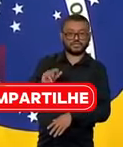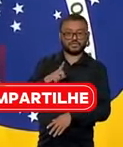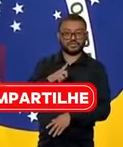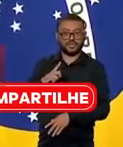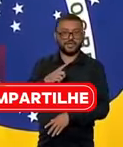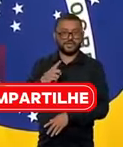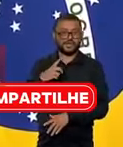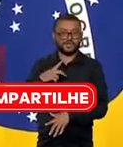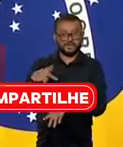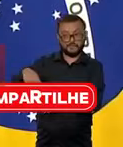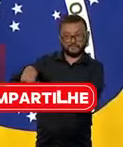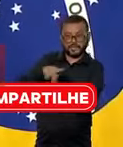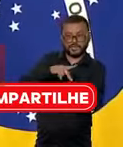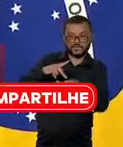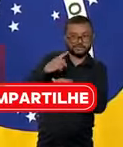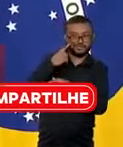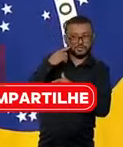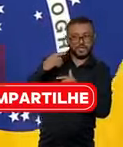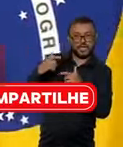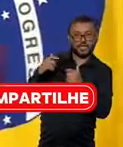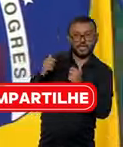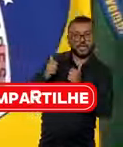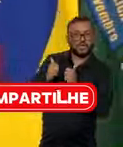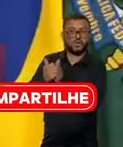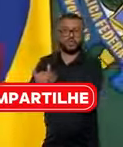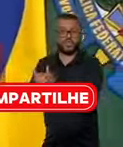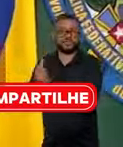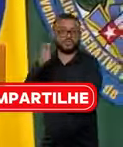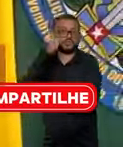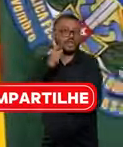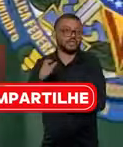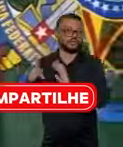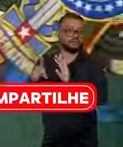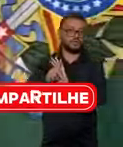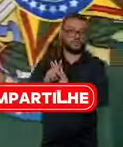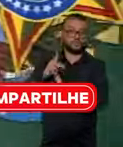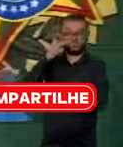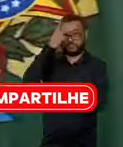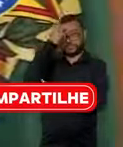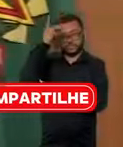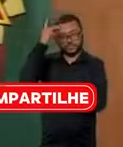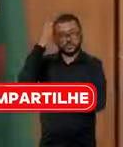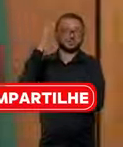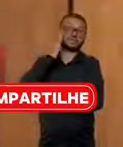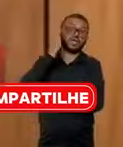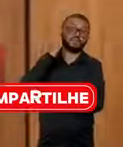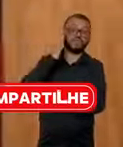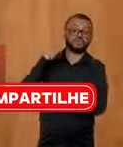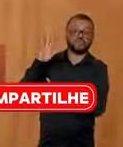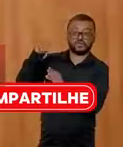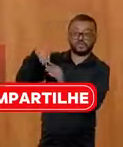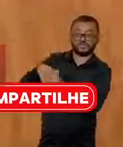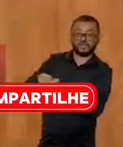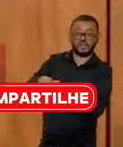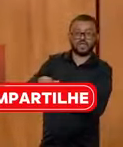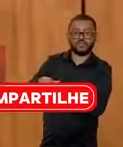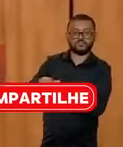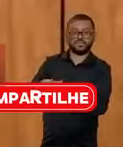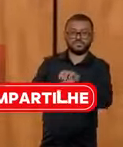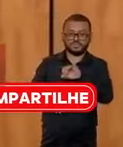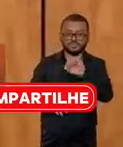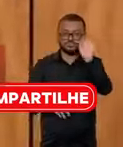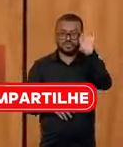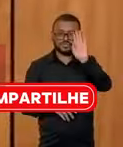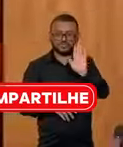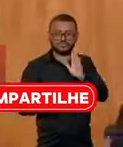acompanhamento internacional sobre as eleições, há interesse de muita gente de querer acompanhar. E se o Brasil for